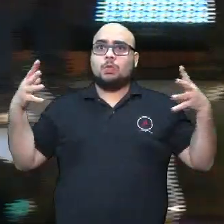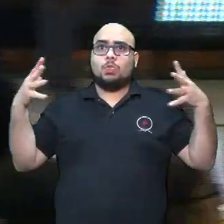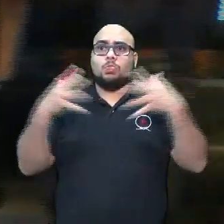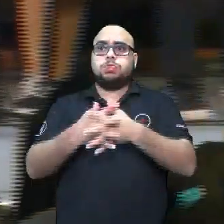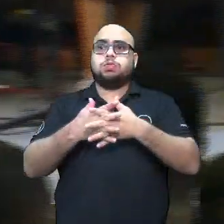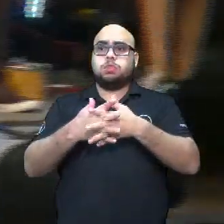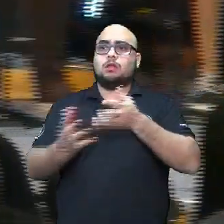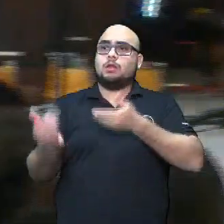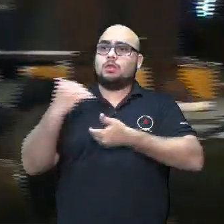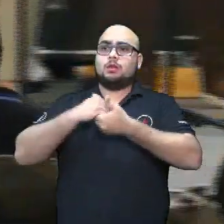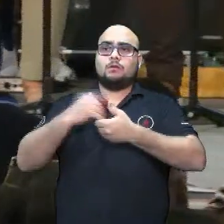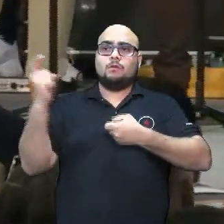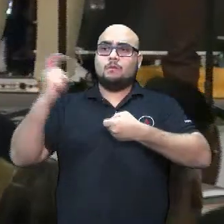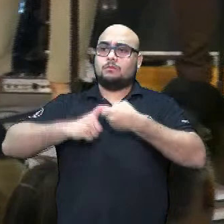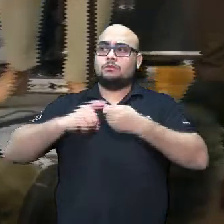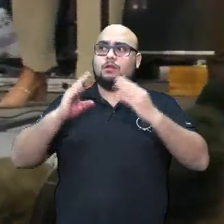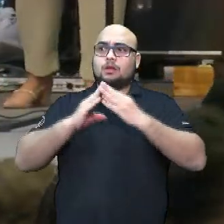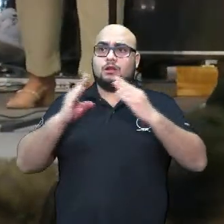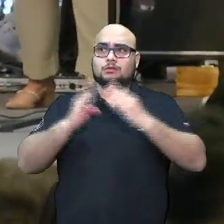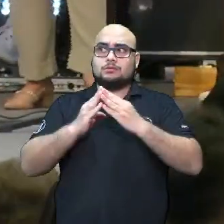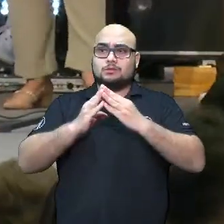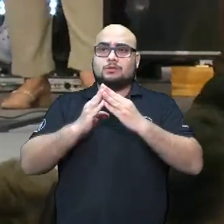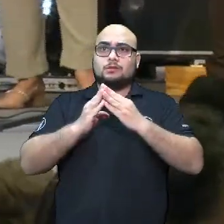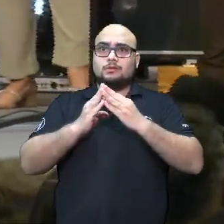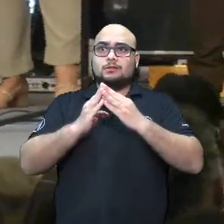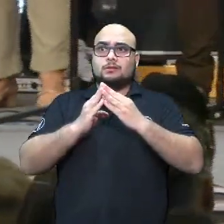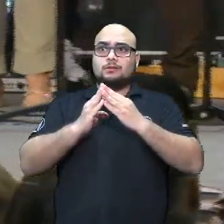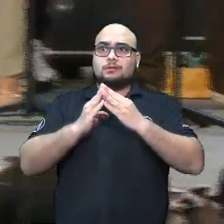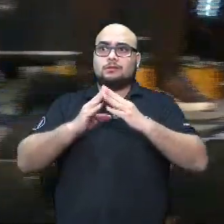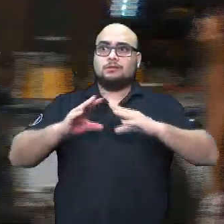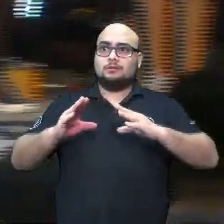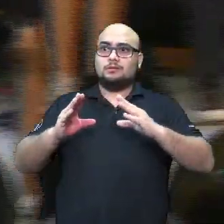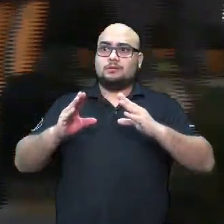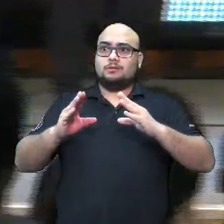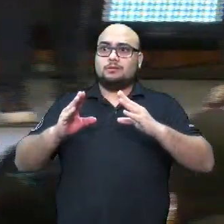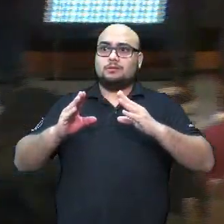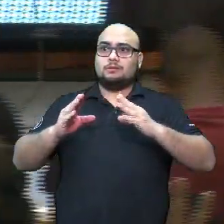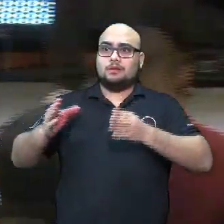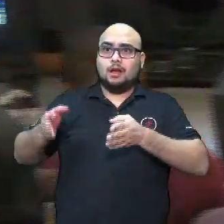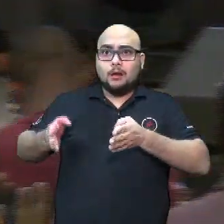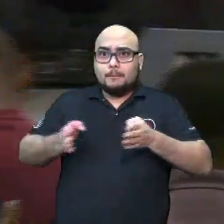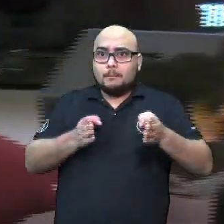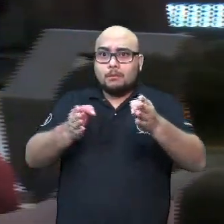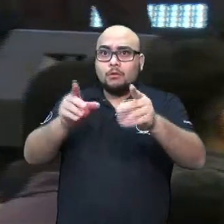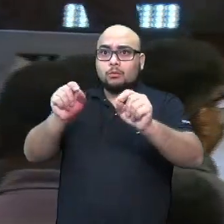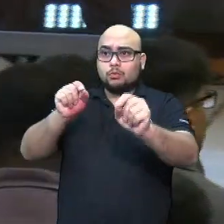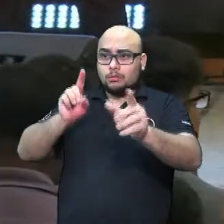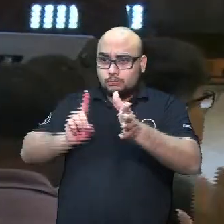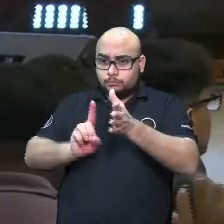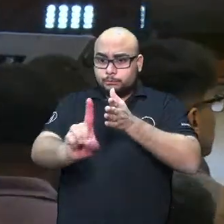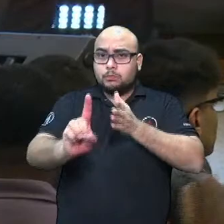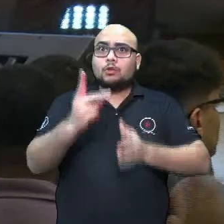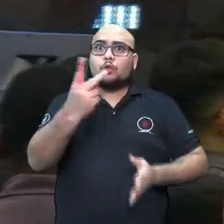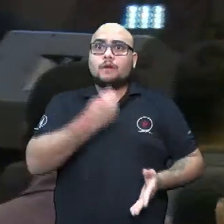que está dizendo: quando você cruzar esse corredor, eu vou transformar a tua vida inteira.